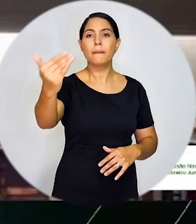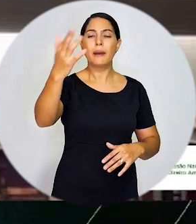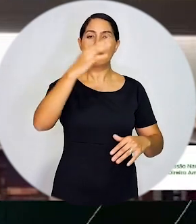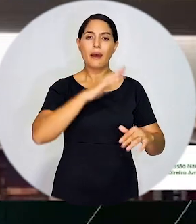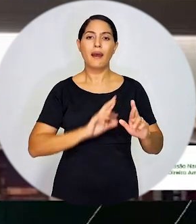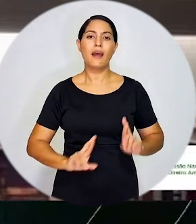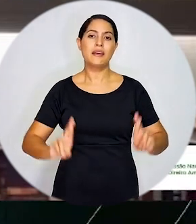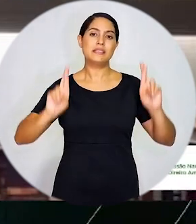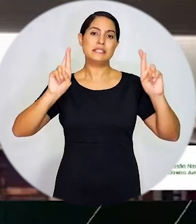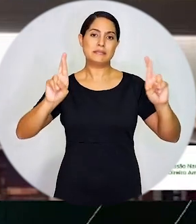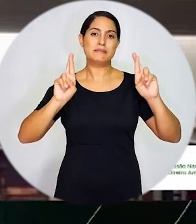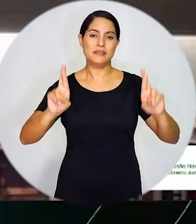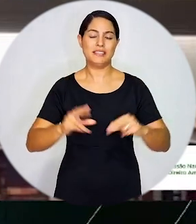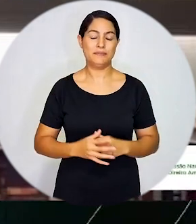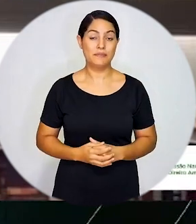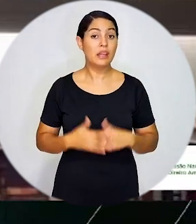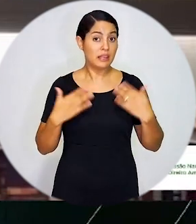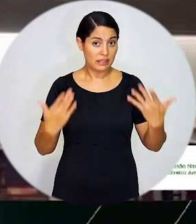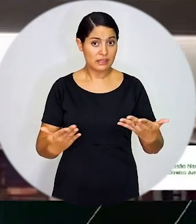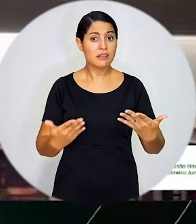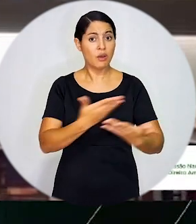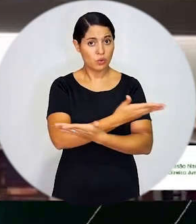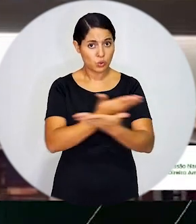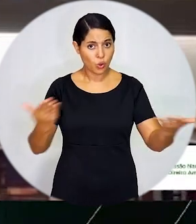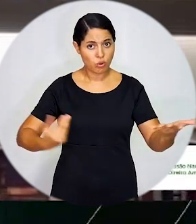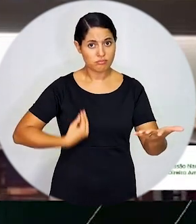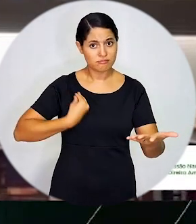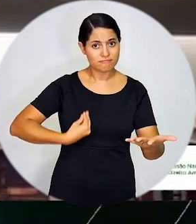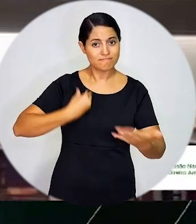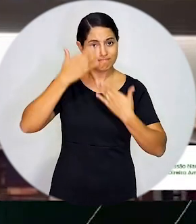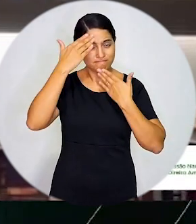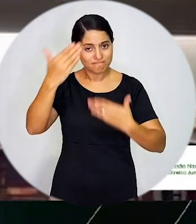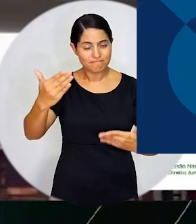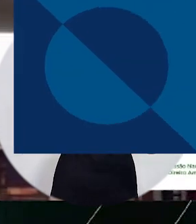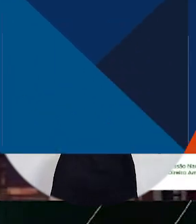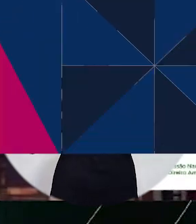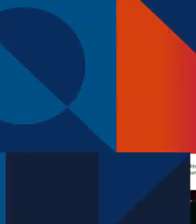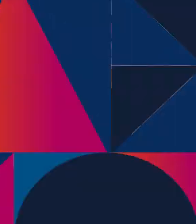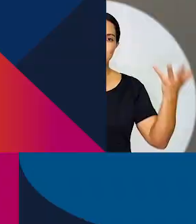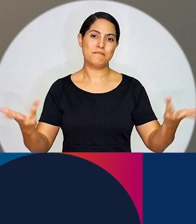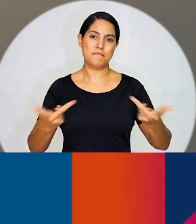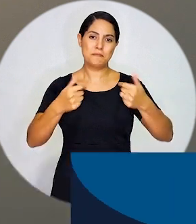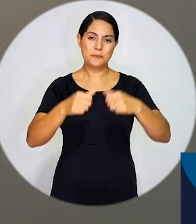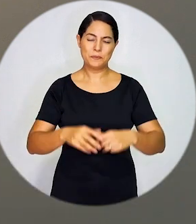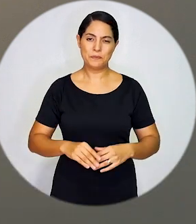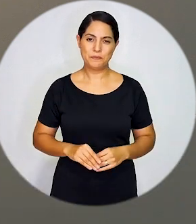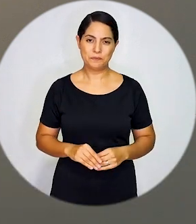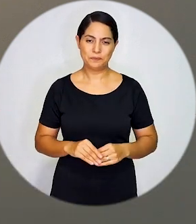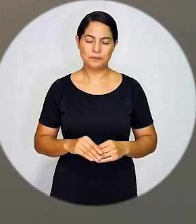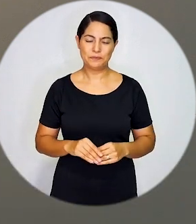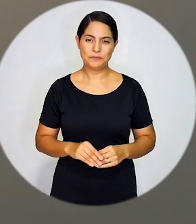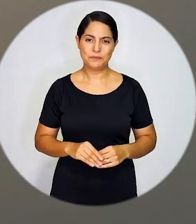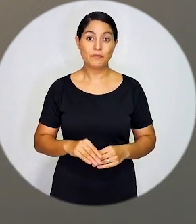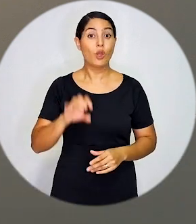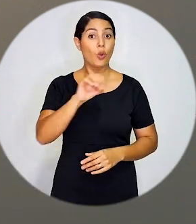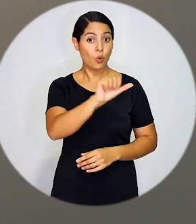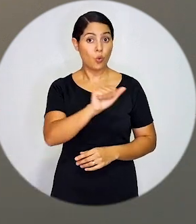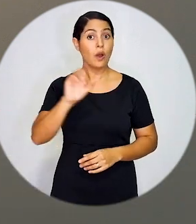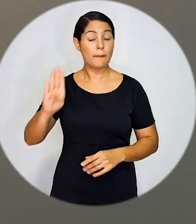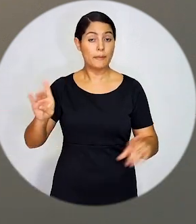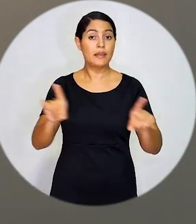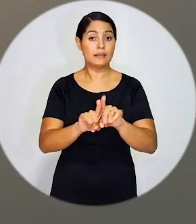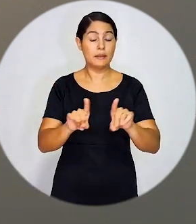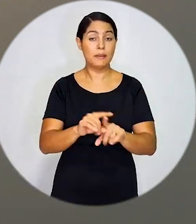uma vez agradeço a presença de todos e desejo um excelente evento. A Ordem também participou